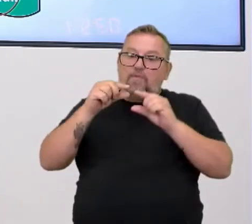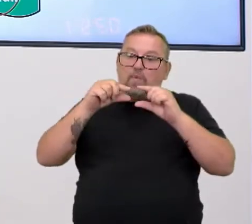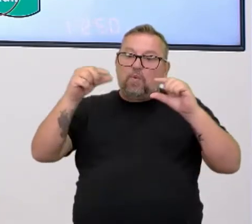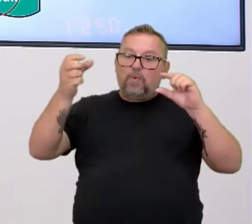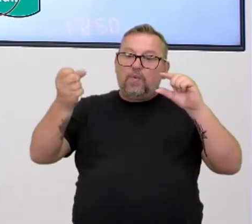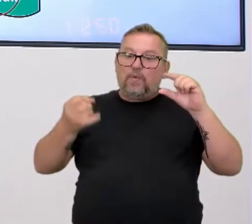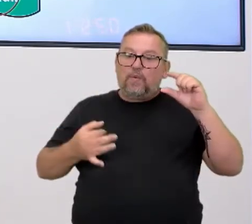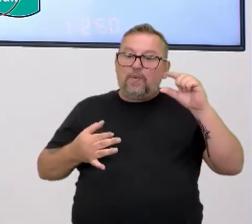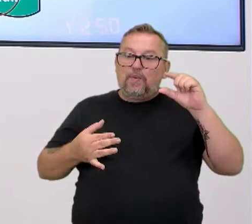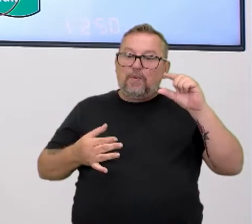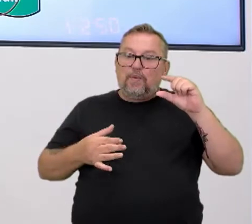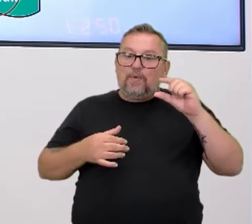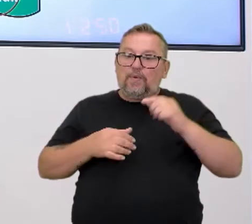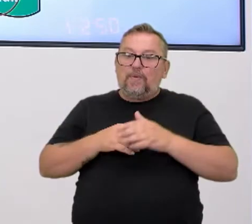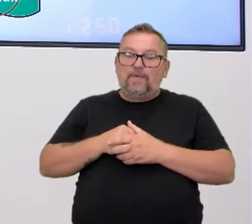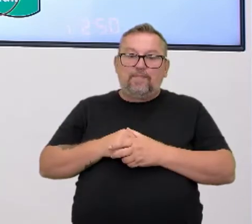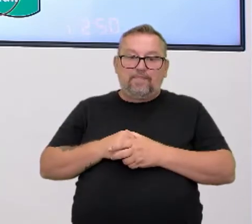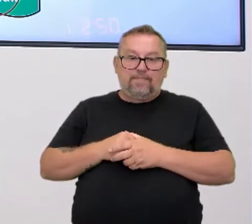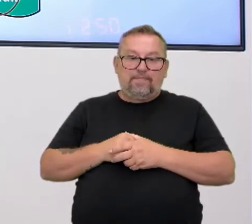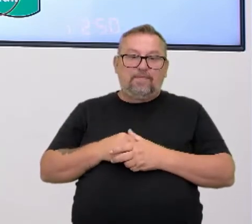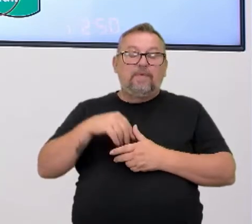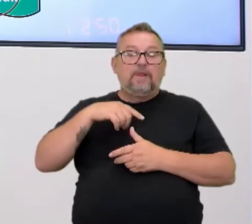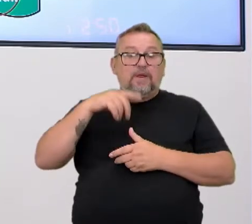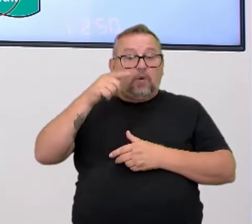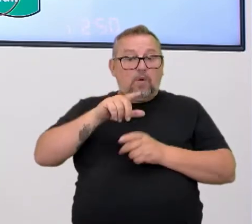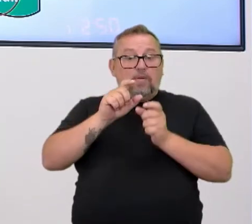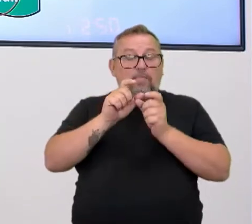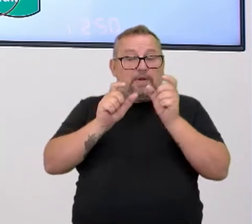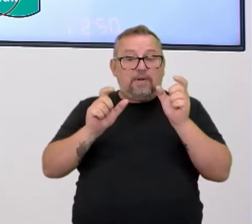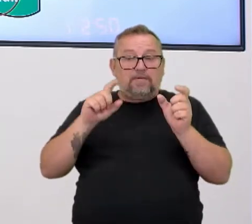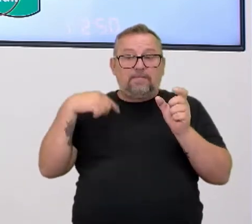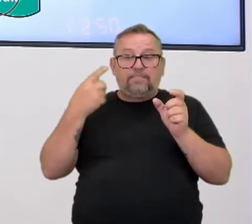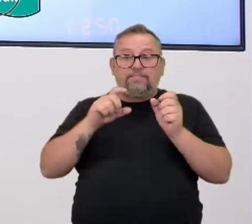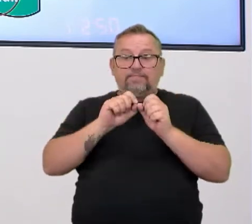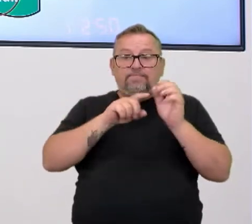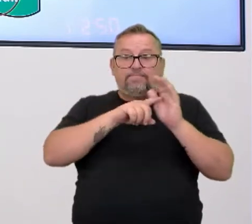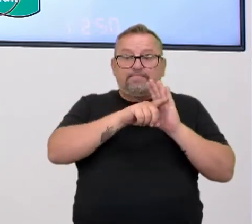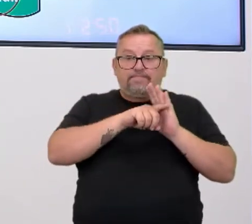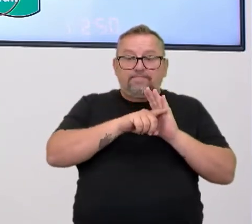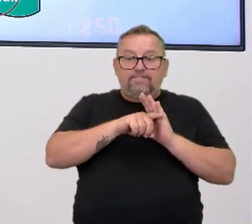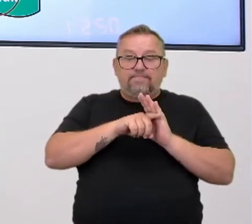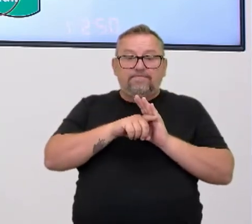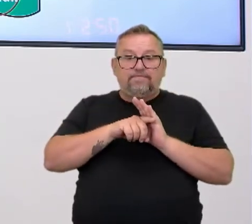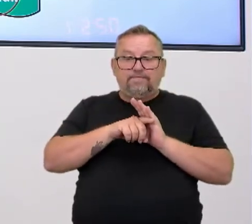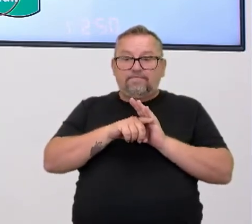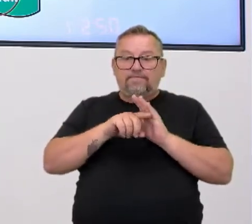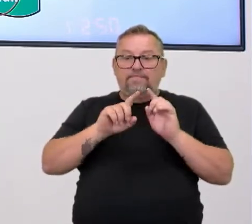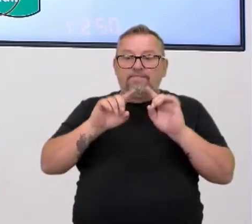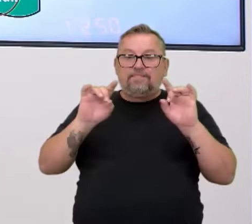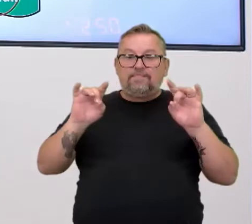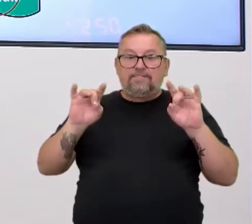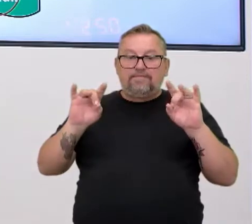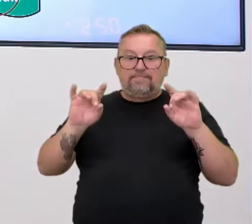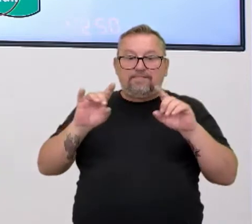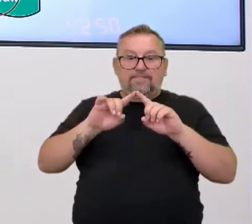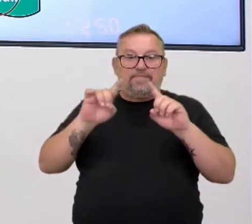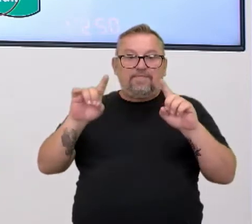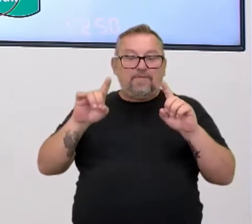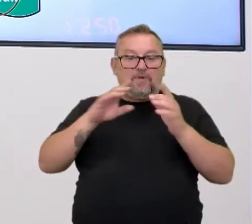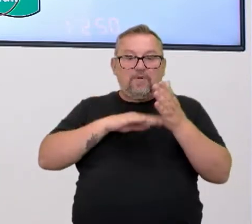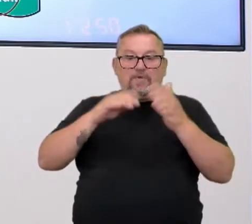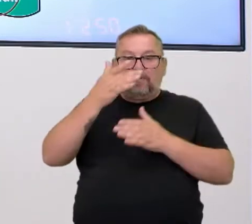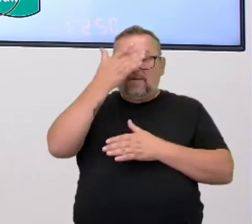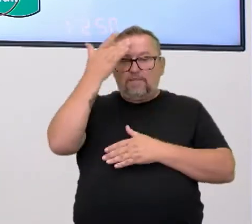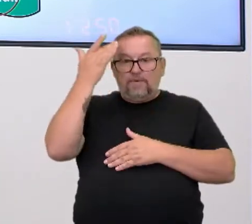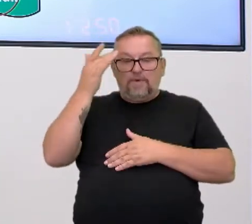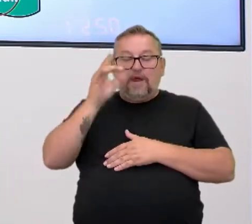não seja só assim, planejamento financeiro. Para nossa busca ficar mais refinada, ficar mais chique e não ser igual a de todo